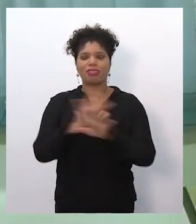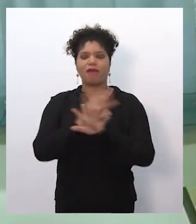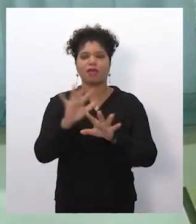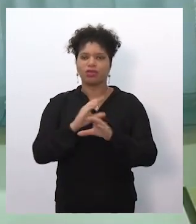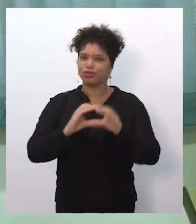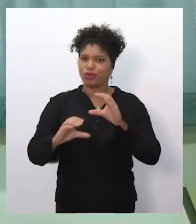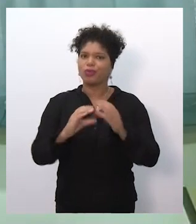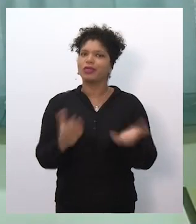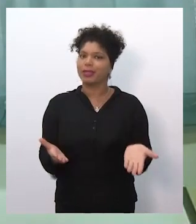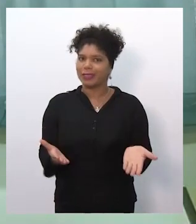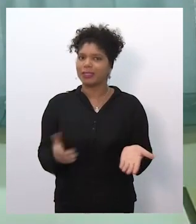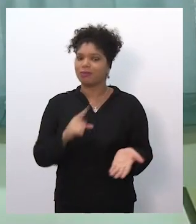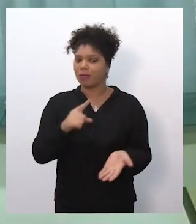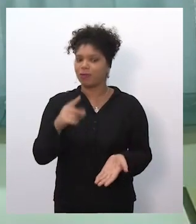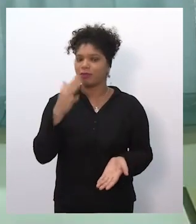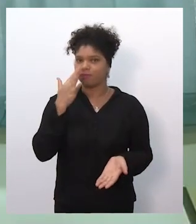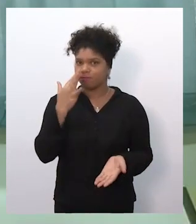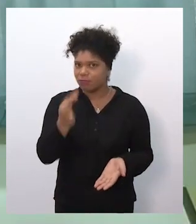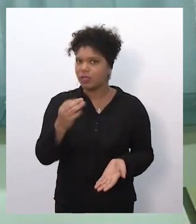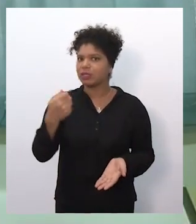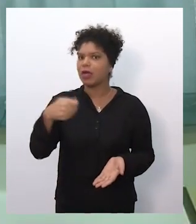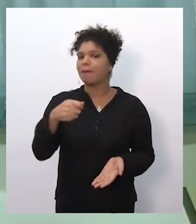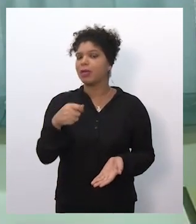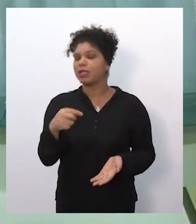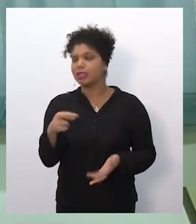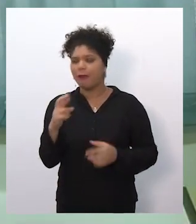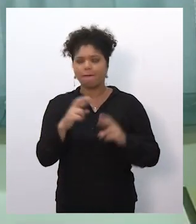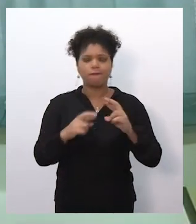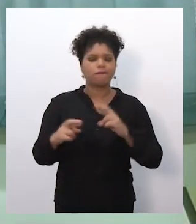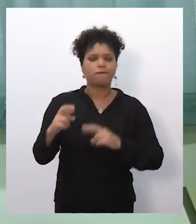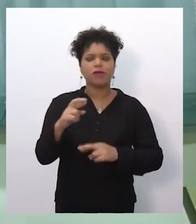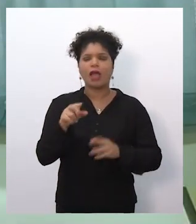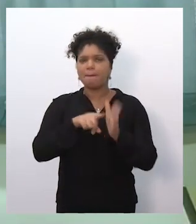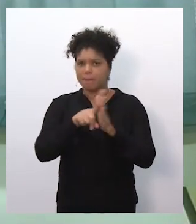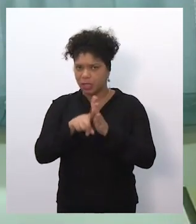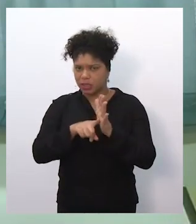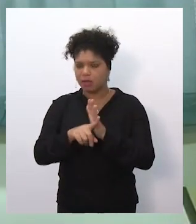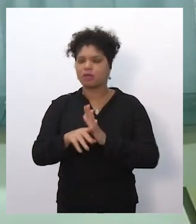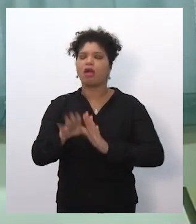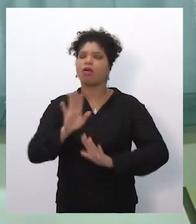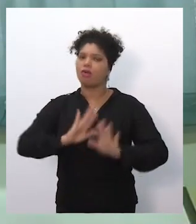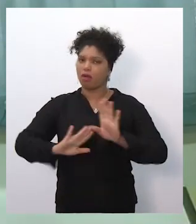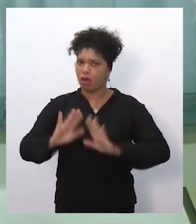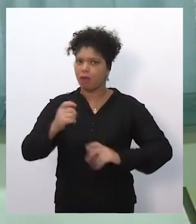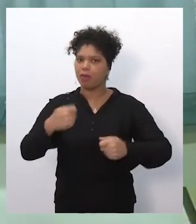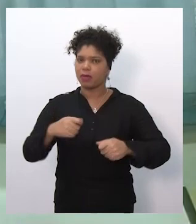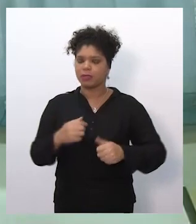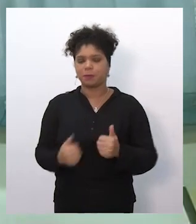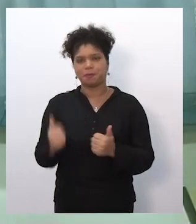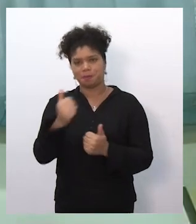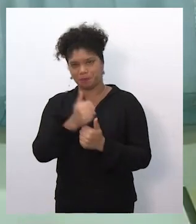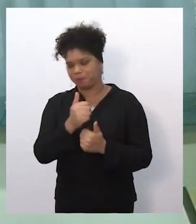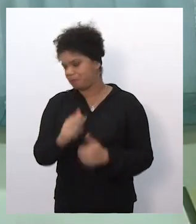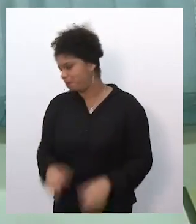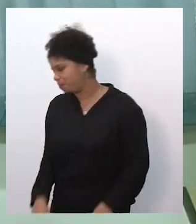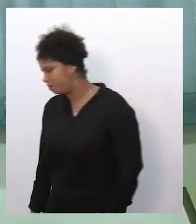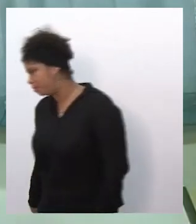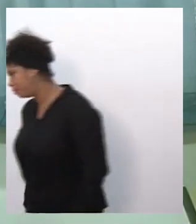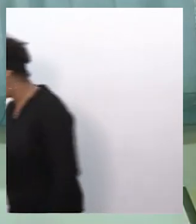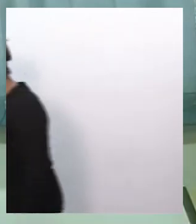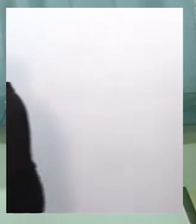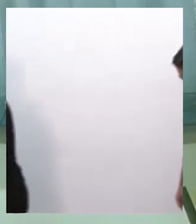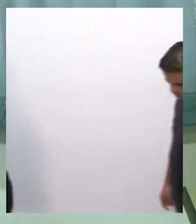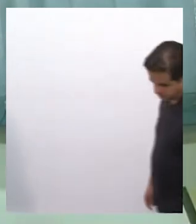comunicação. Então tem que dar uma boa olhada, uma cautela nesses equipamentos. Eu vou comprar um